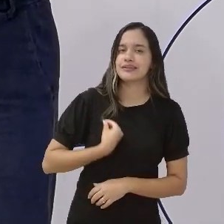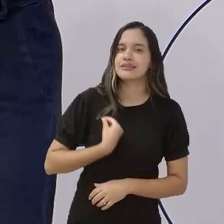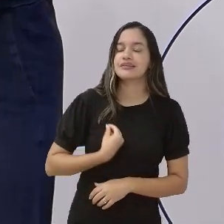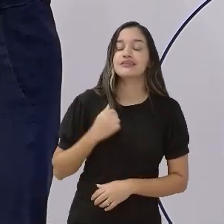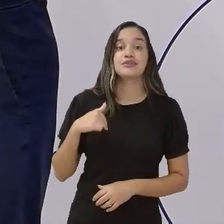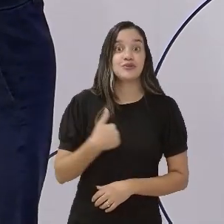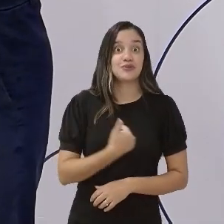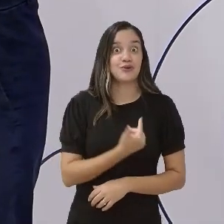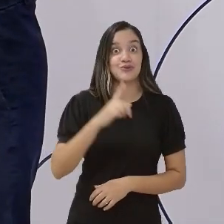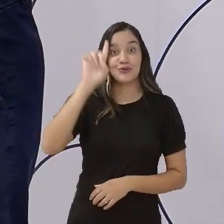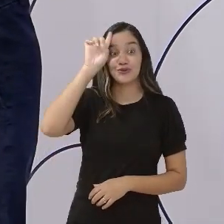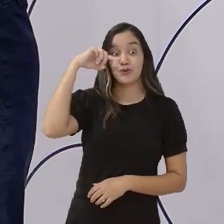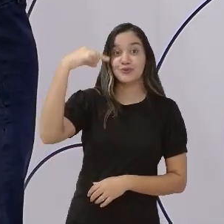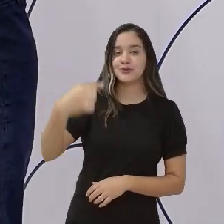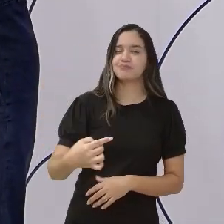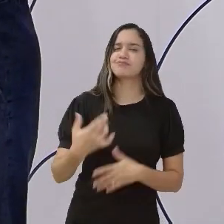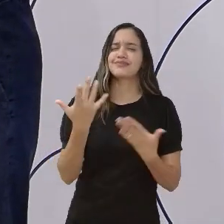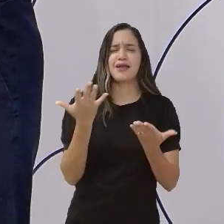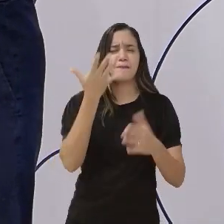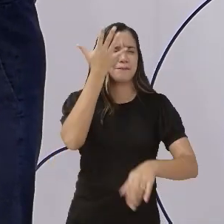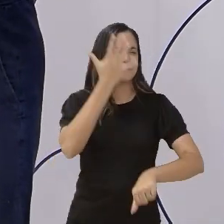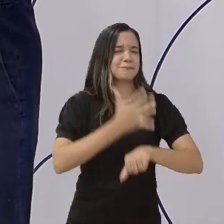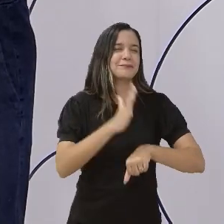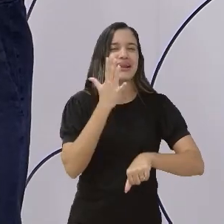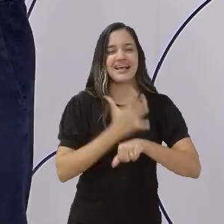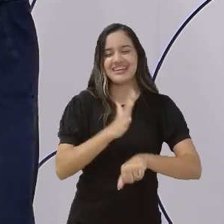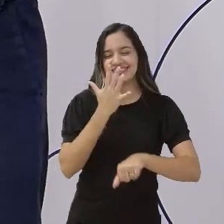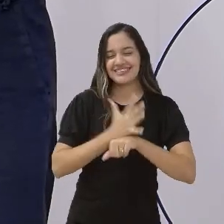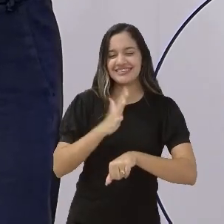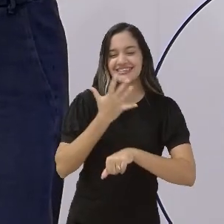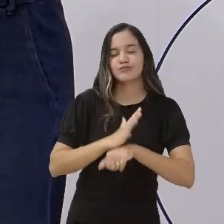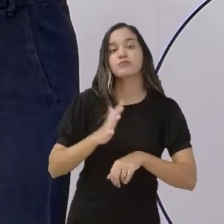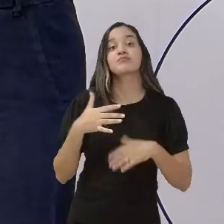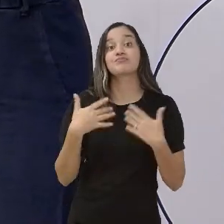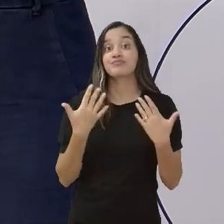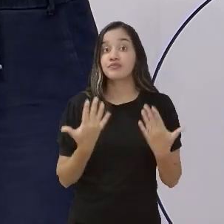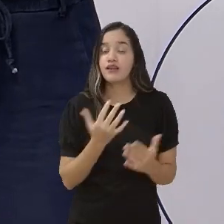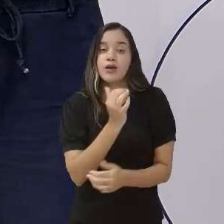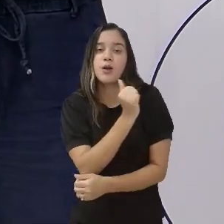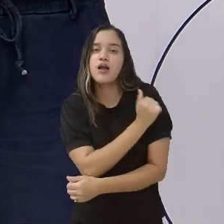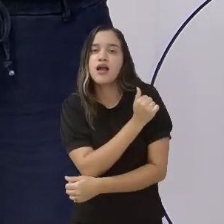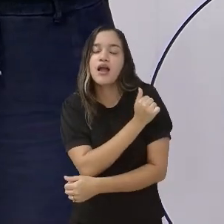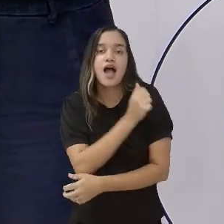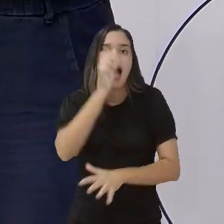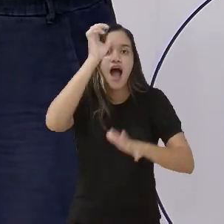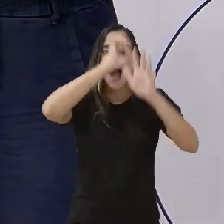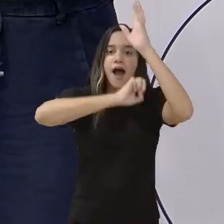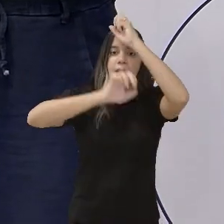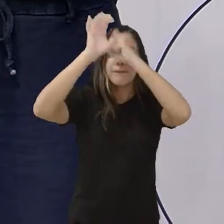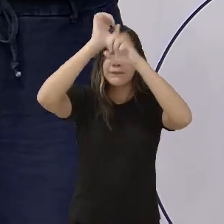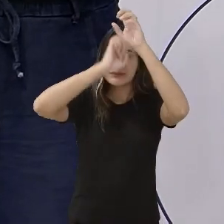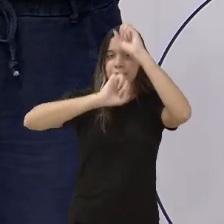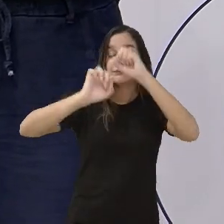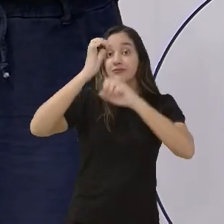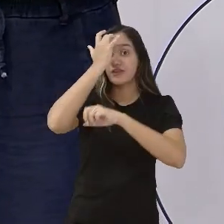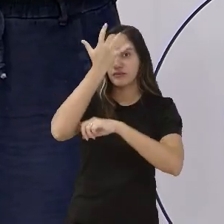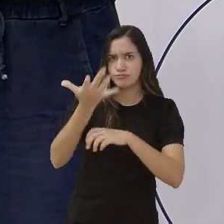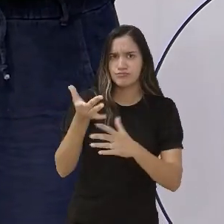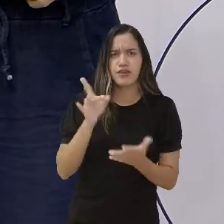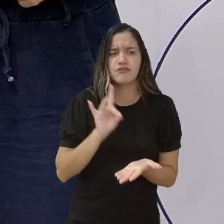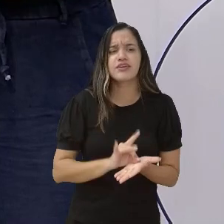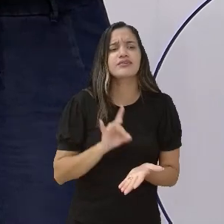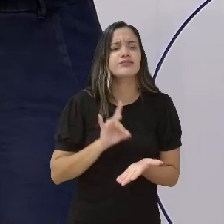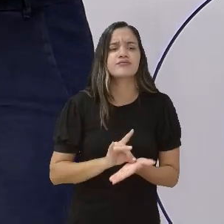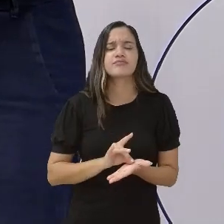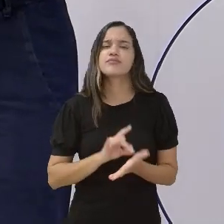nosso cotidiano. não é Bem mais prática, né? bem mais prático e os estudantes aprendem com muito mais facilidade, não é verdade?